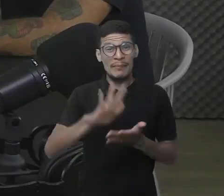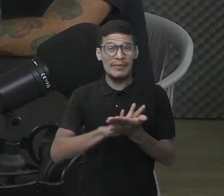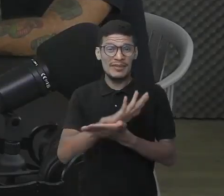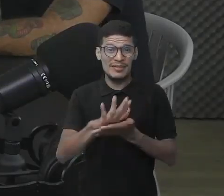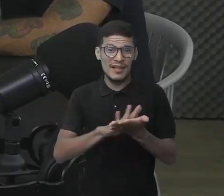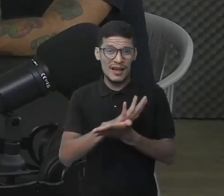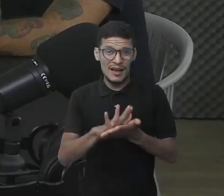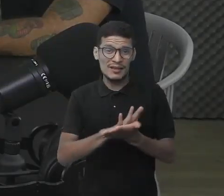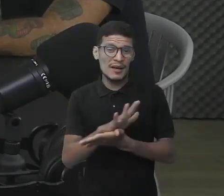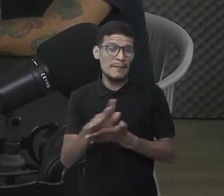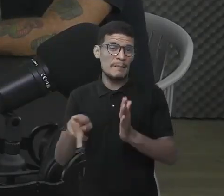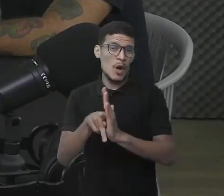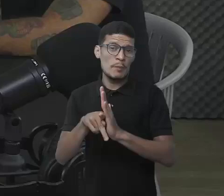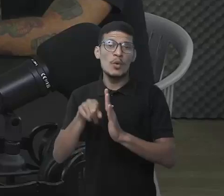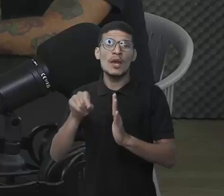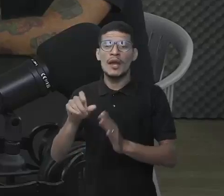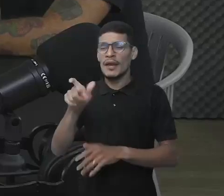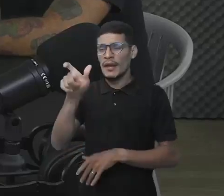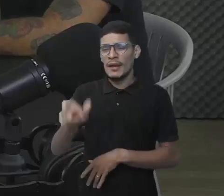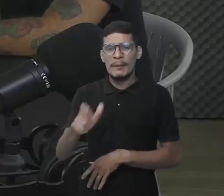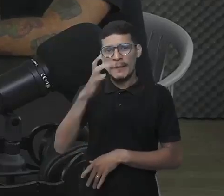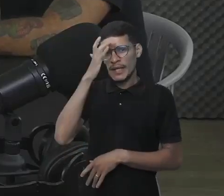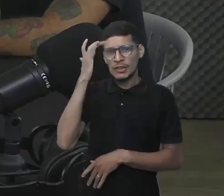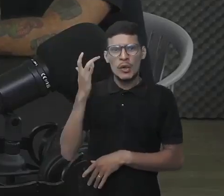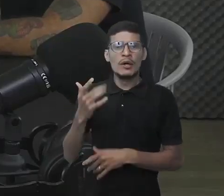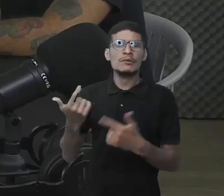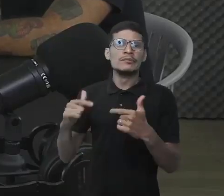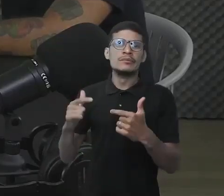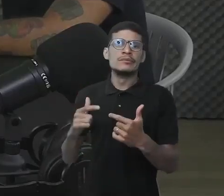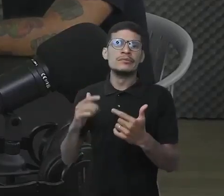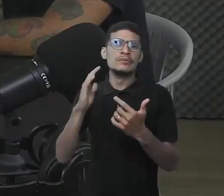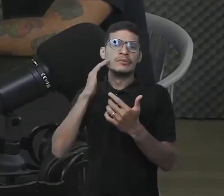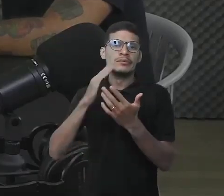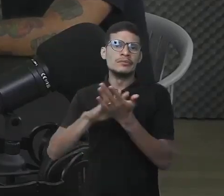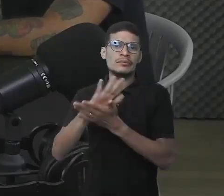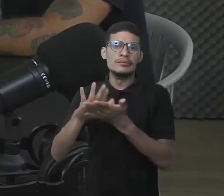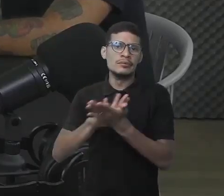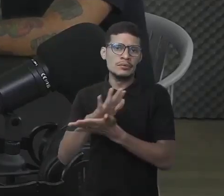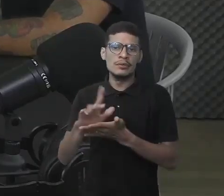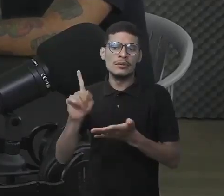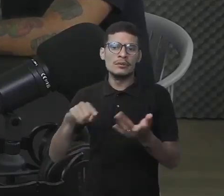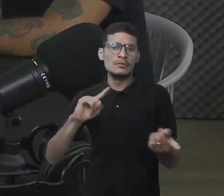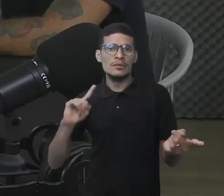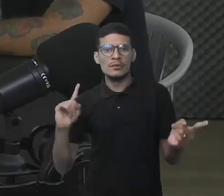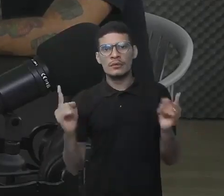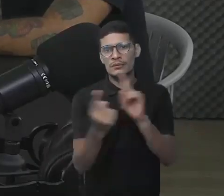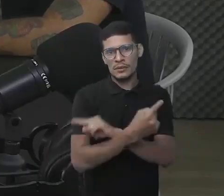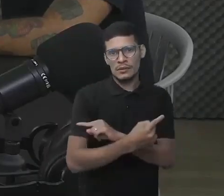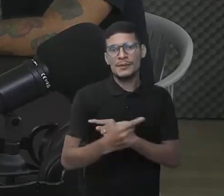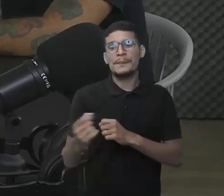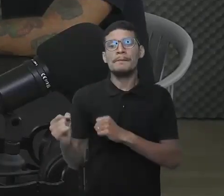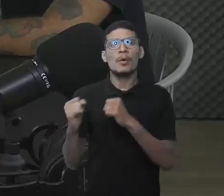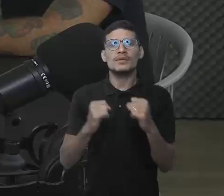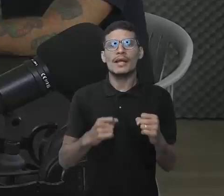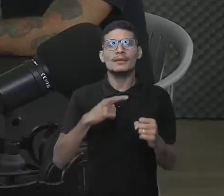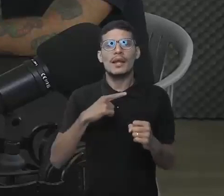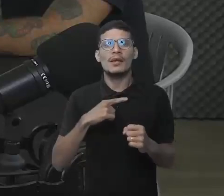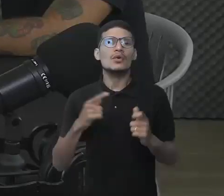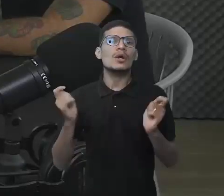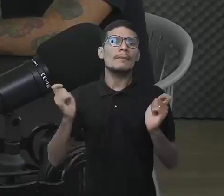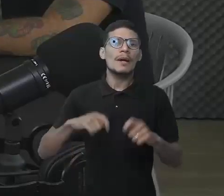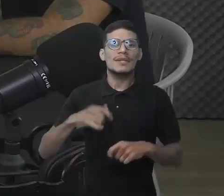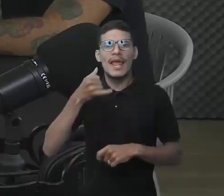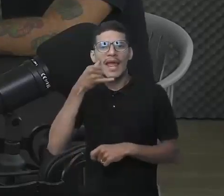não tem nenhuma. É justamente ao É contrário, né? justamente o contrário, né? O poder que isso tem de prevenir as